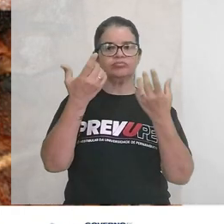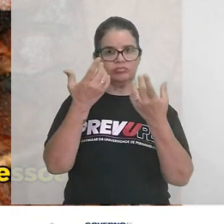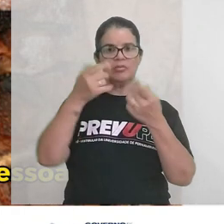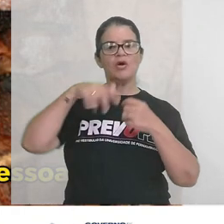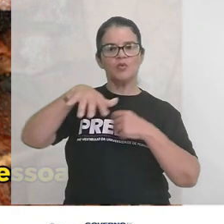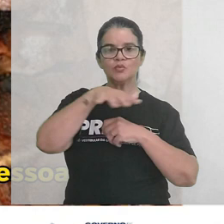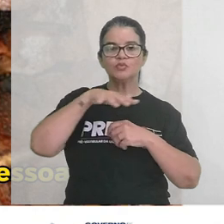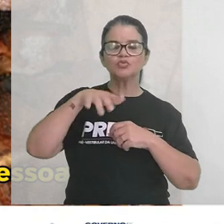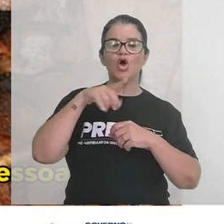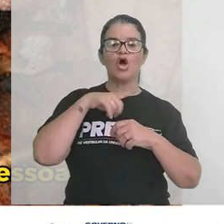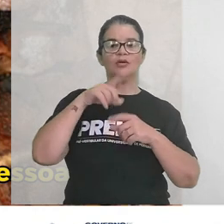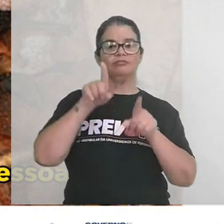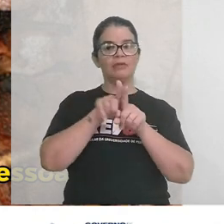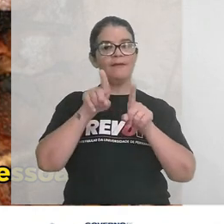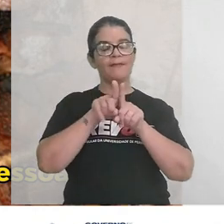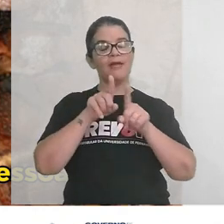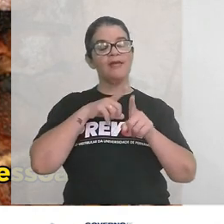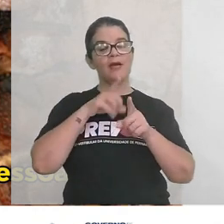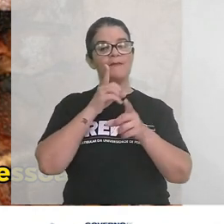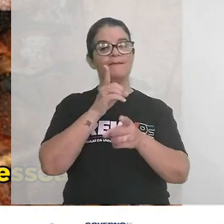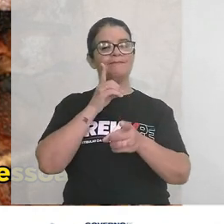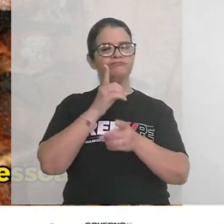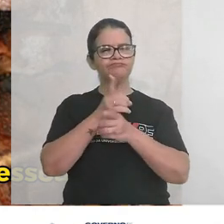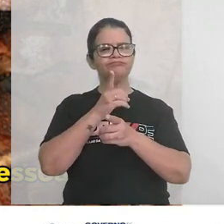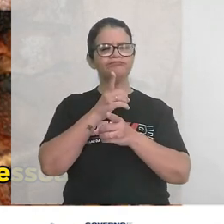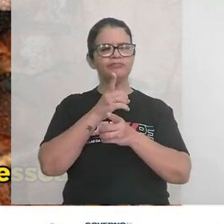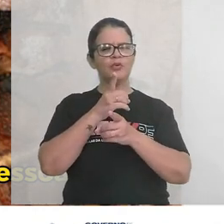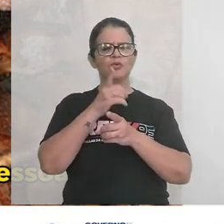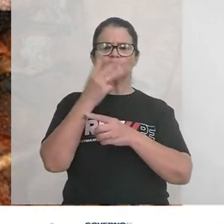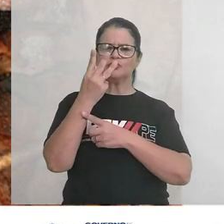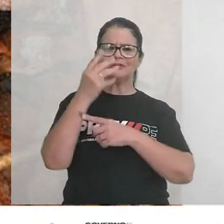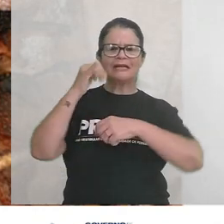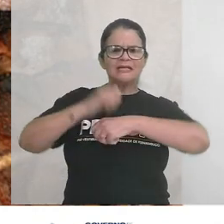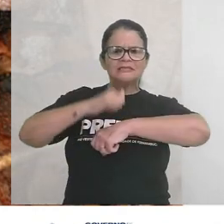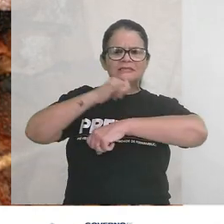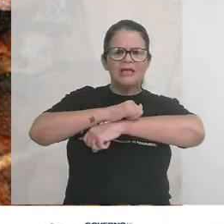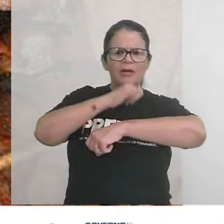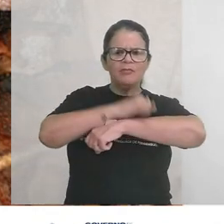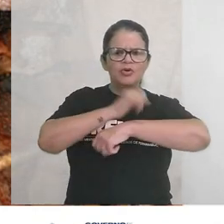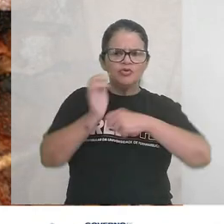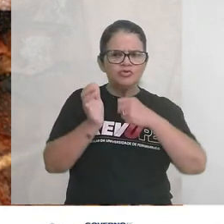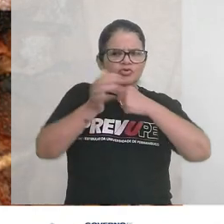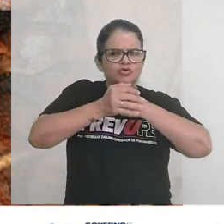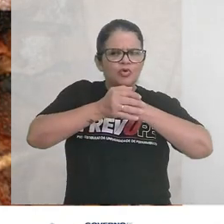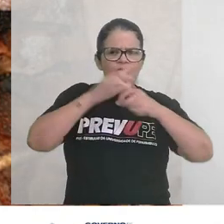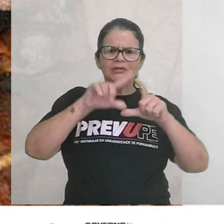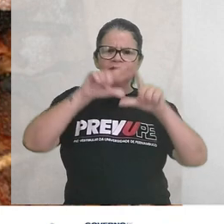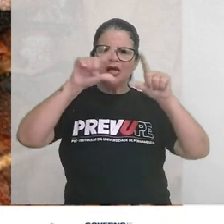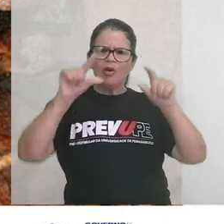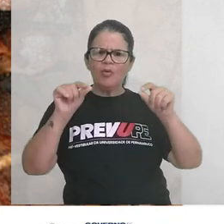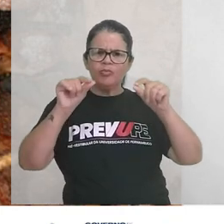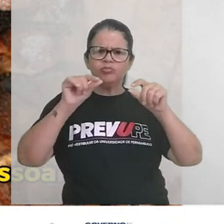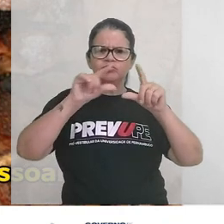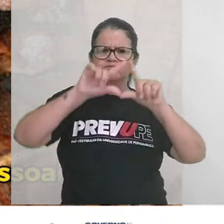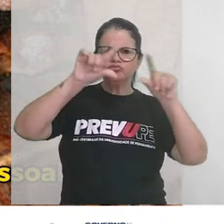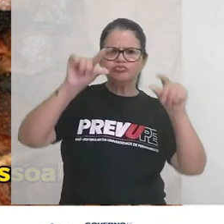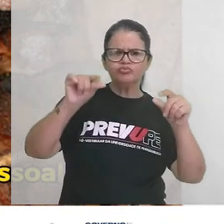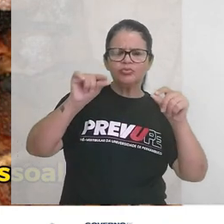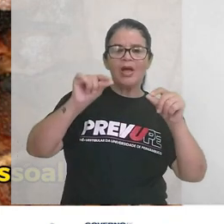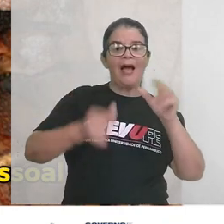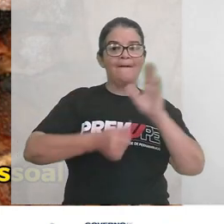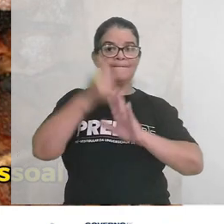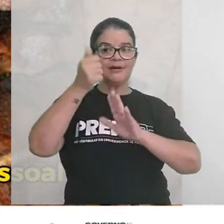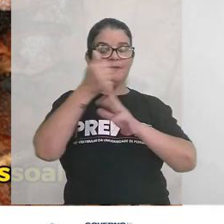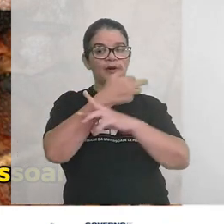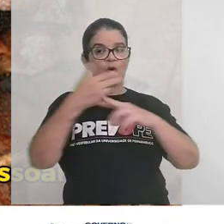aí e eu noto também que eu encontro três sapinhos aí pessoal bem escondidinhos nessa folhagem né então a